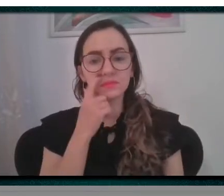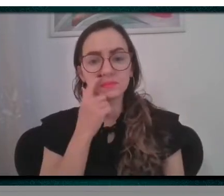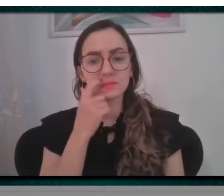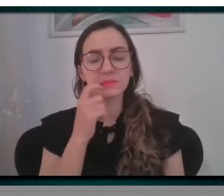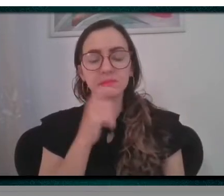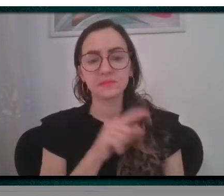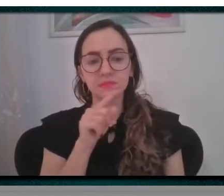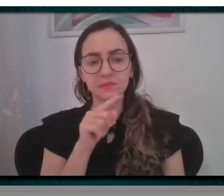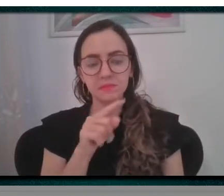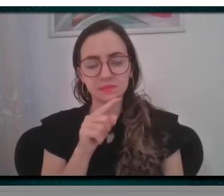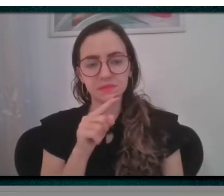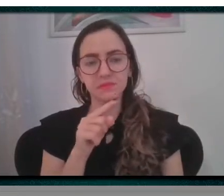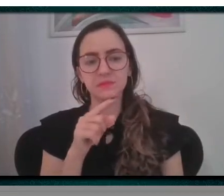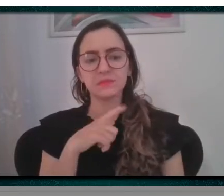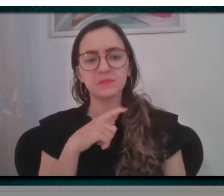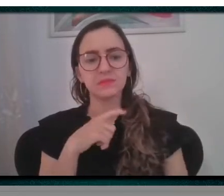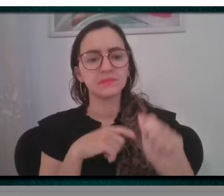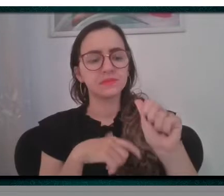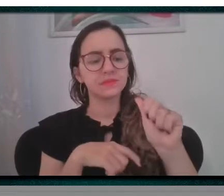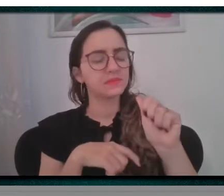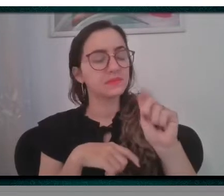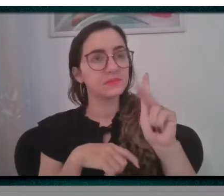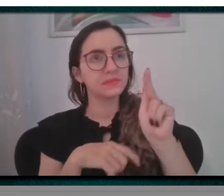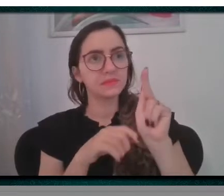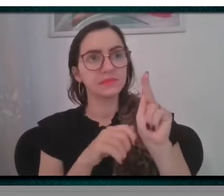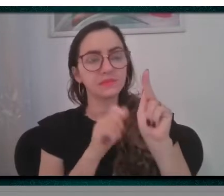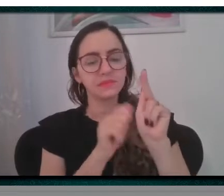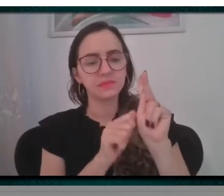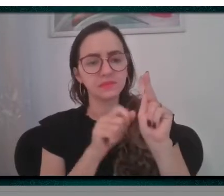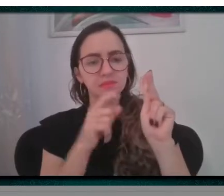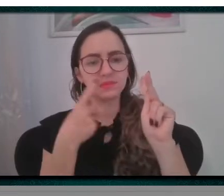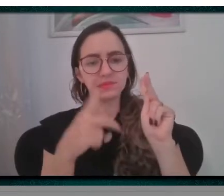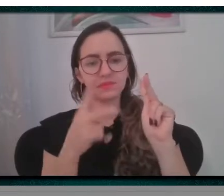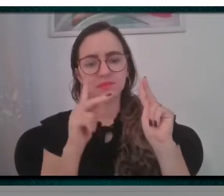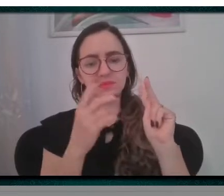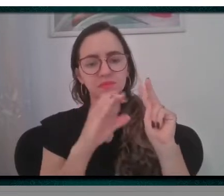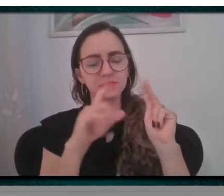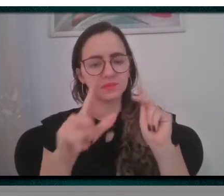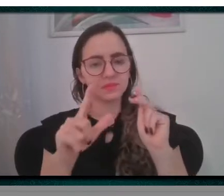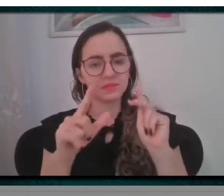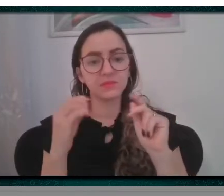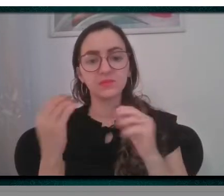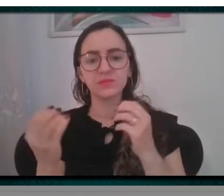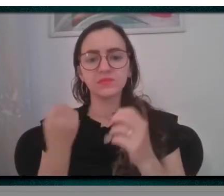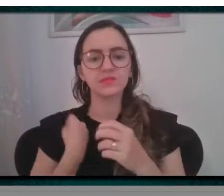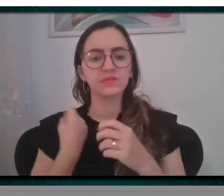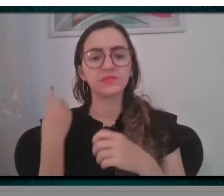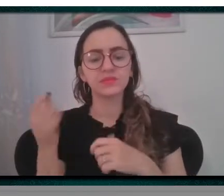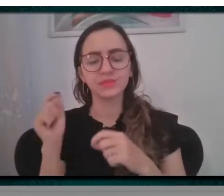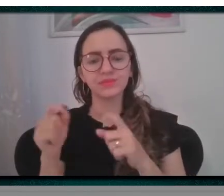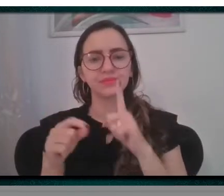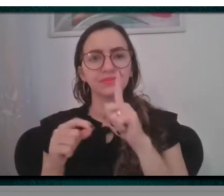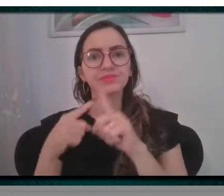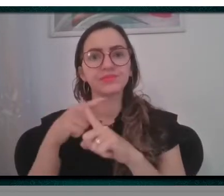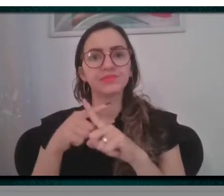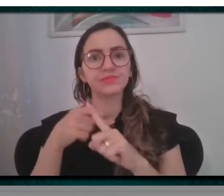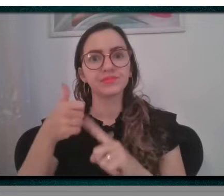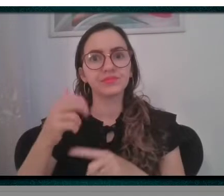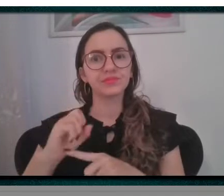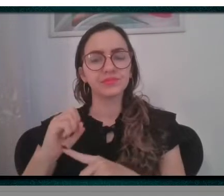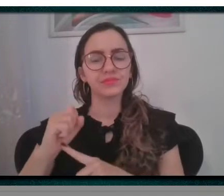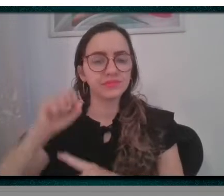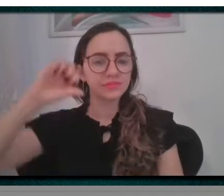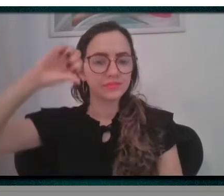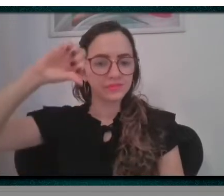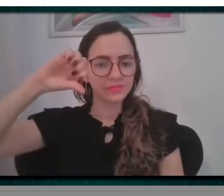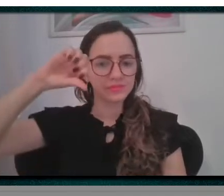do HCl. A constante ácida do HCl, podemos dizer que é 1 vezes 10 a 9. Tá? E